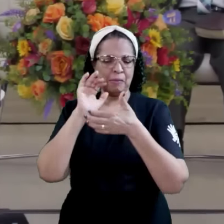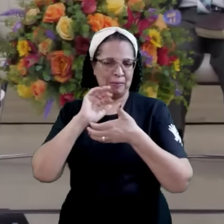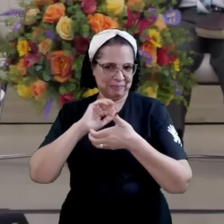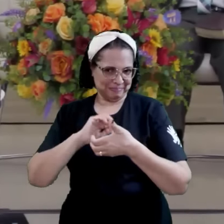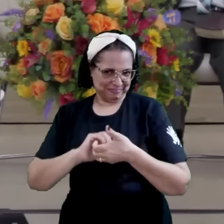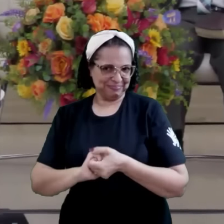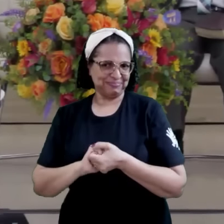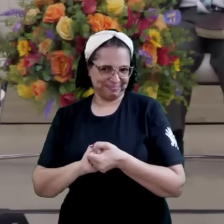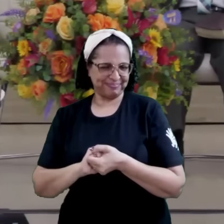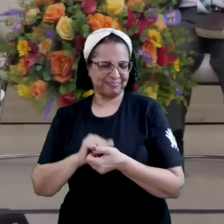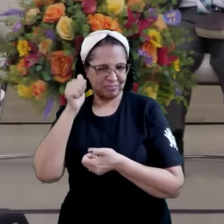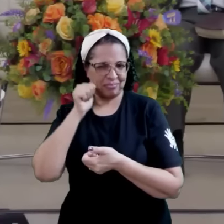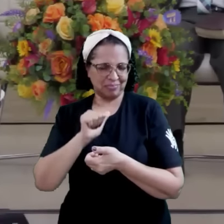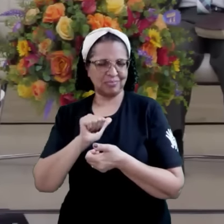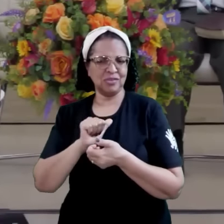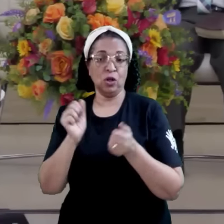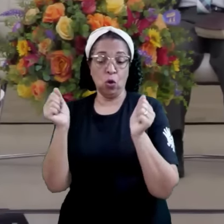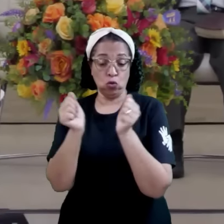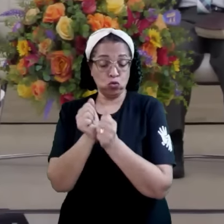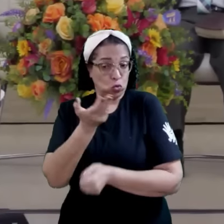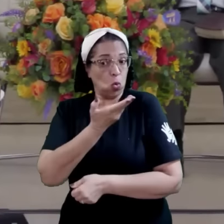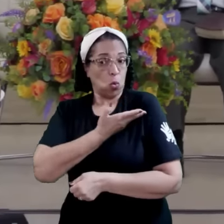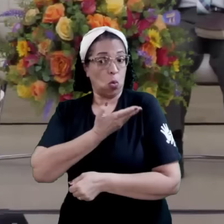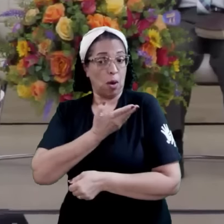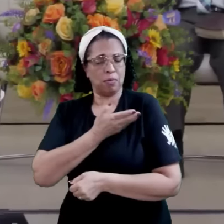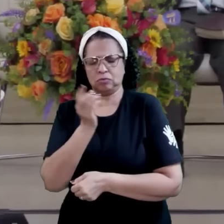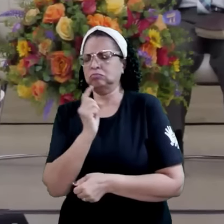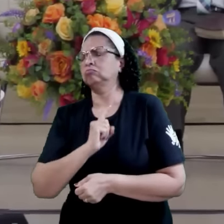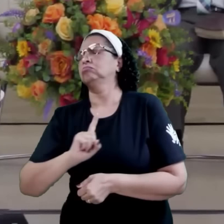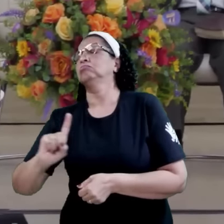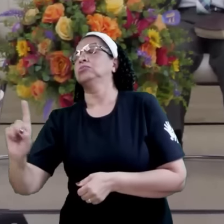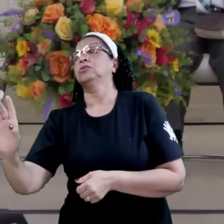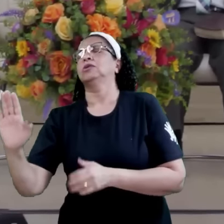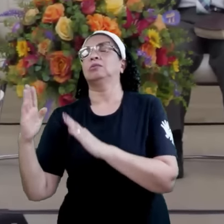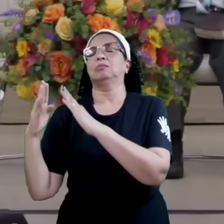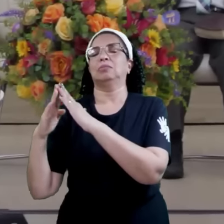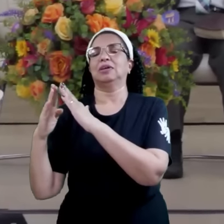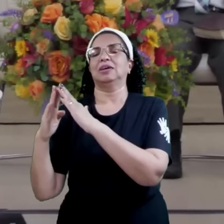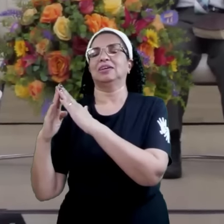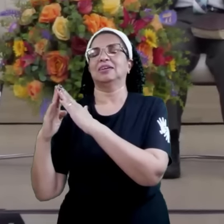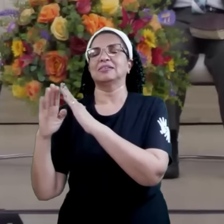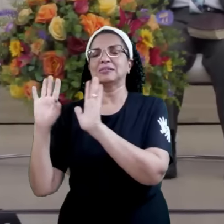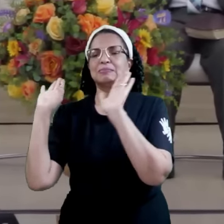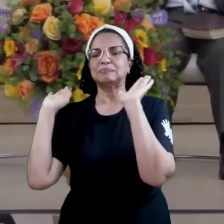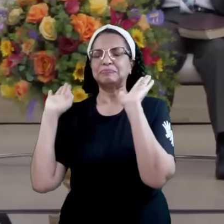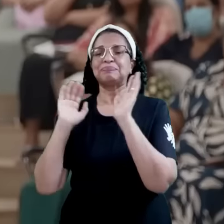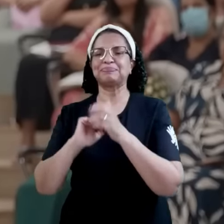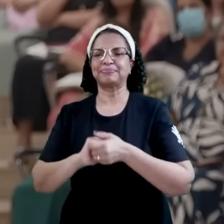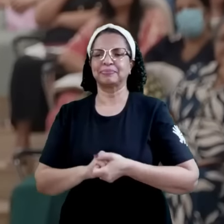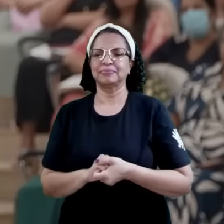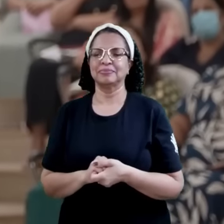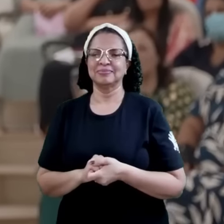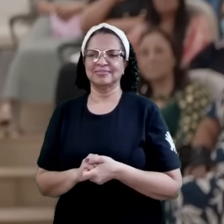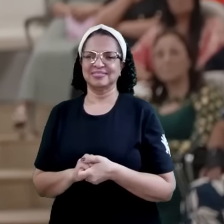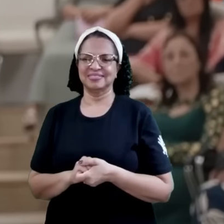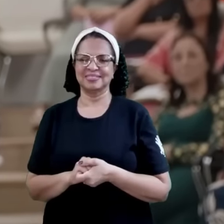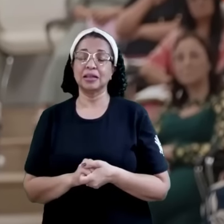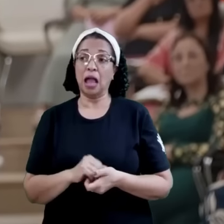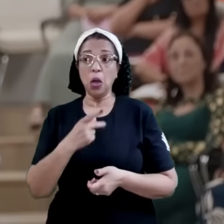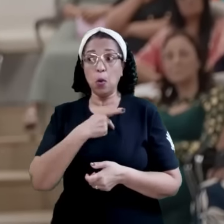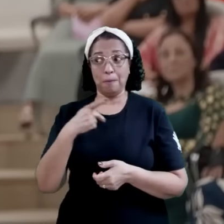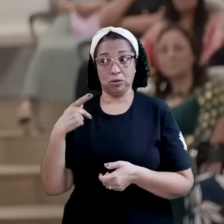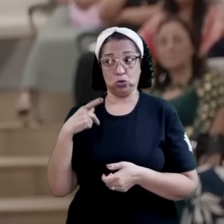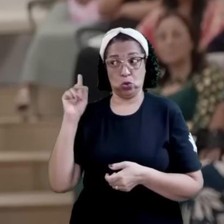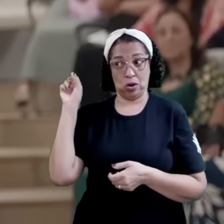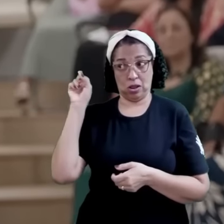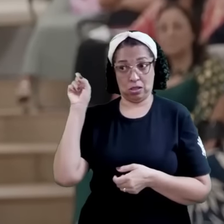amigo que estava conosco fomos embora e o pastor falou assim ó irmão quem quiser ir embora fica à vontade feche as portas quem tiver com pressa fica à vontade